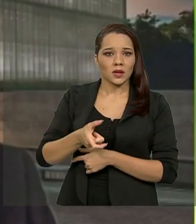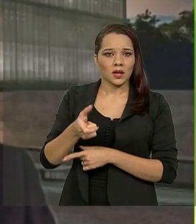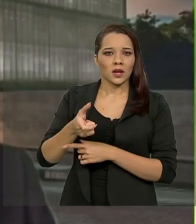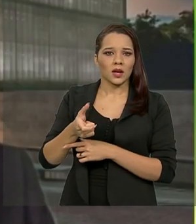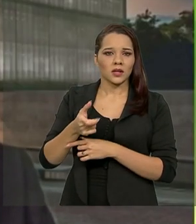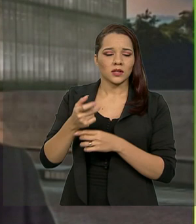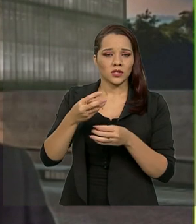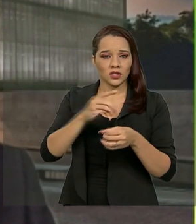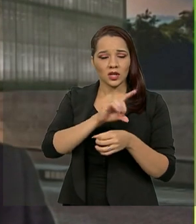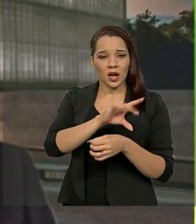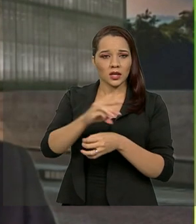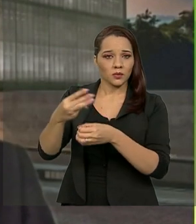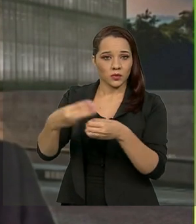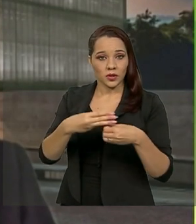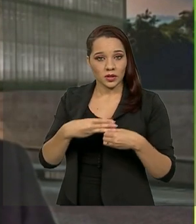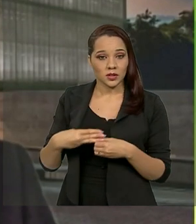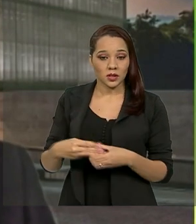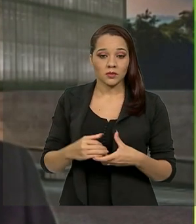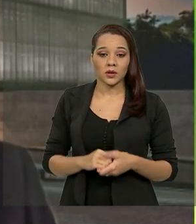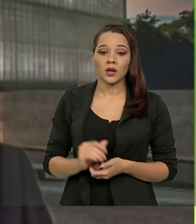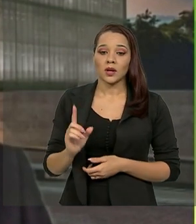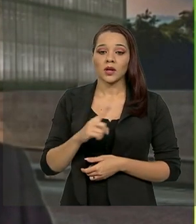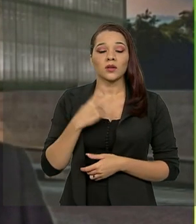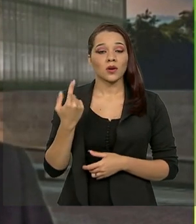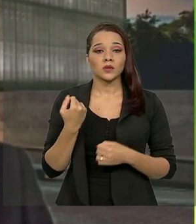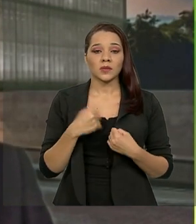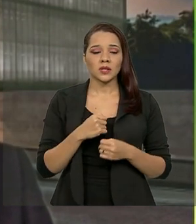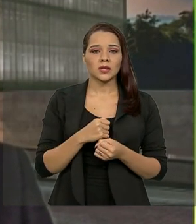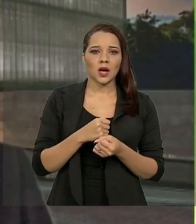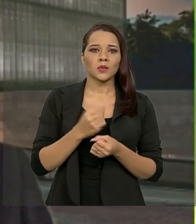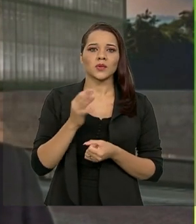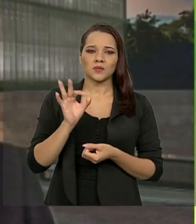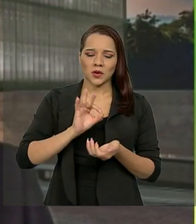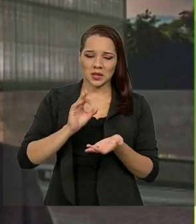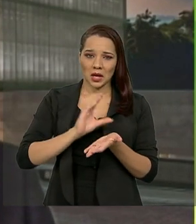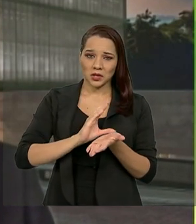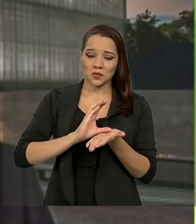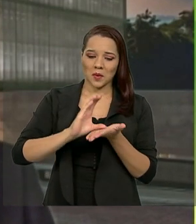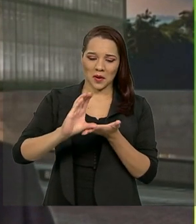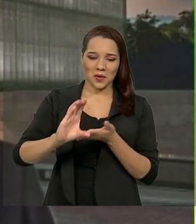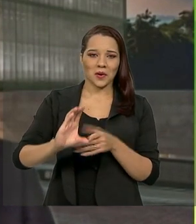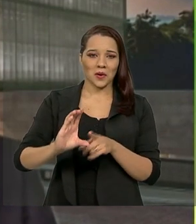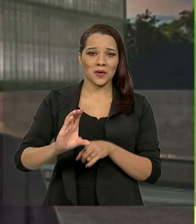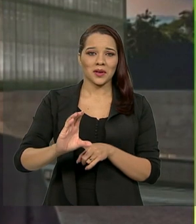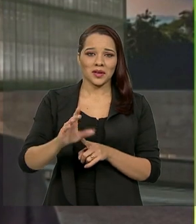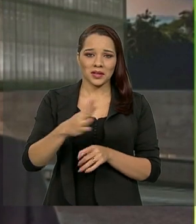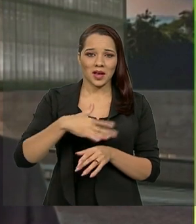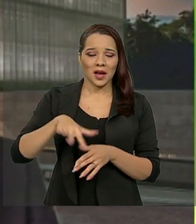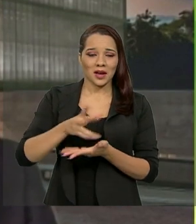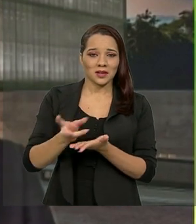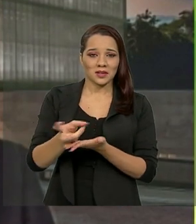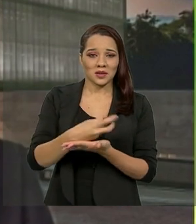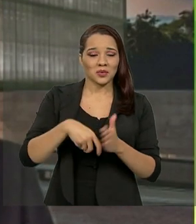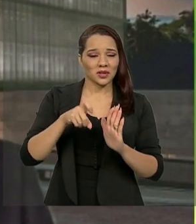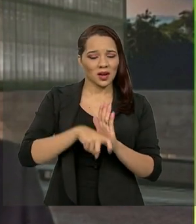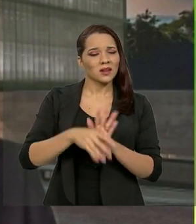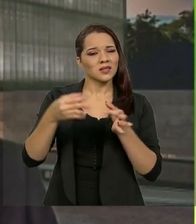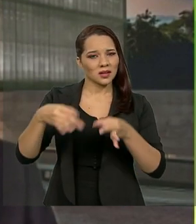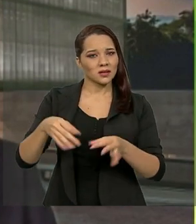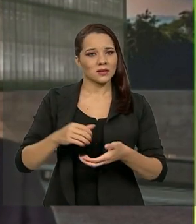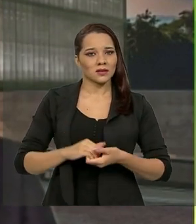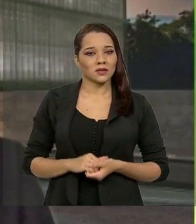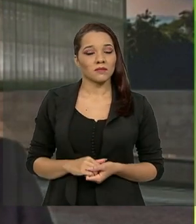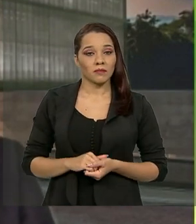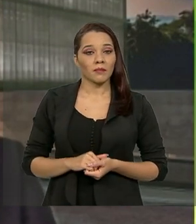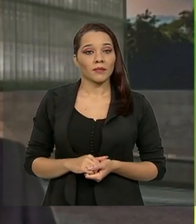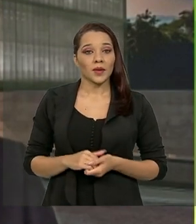dos municípios e nós precisamos de uma fatia maior no bolo tributário, não se tem dúvida disso. Mas